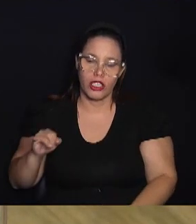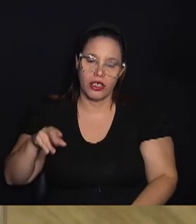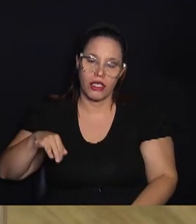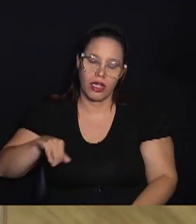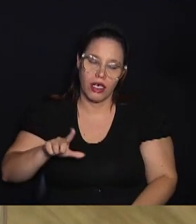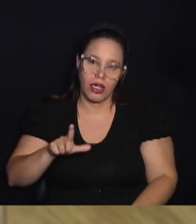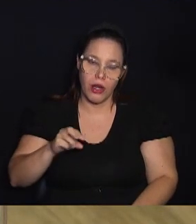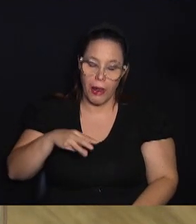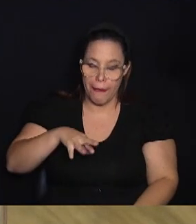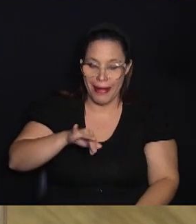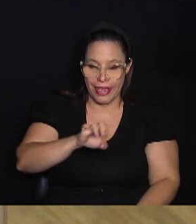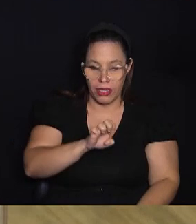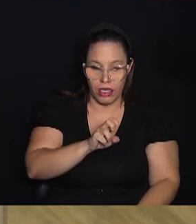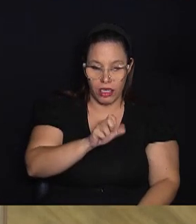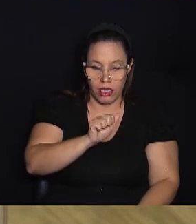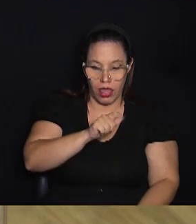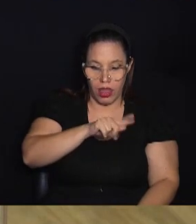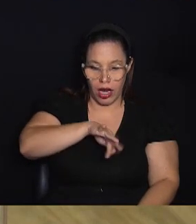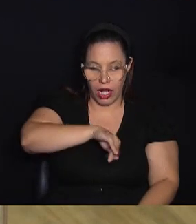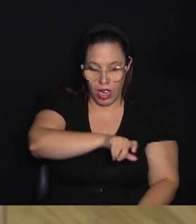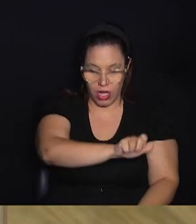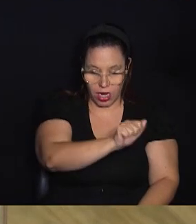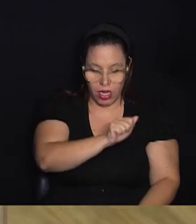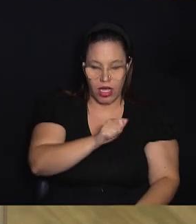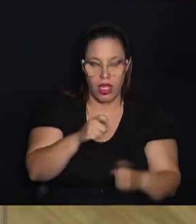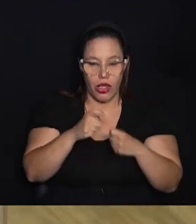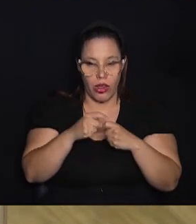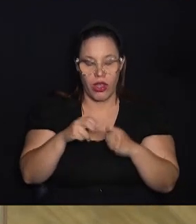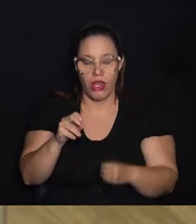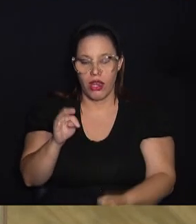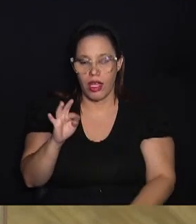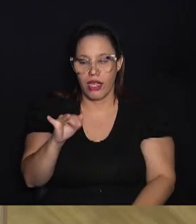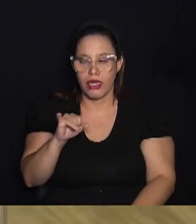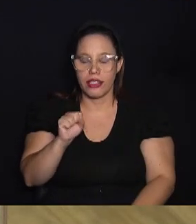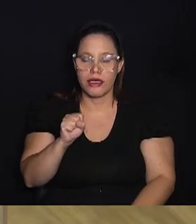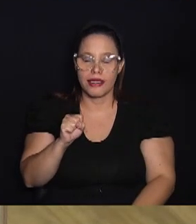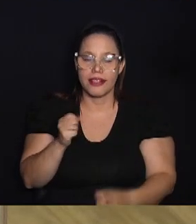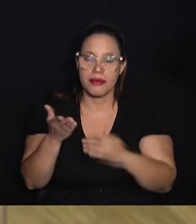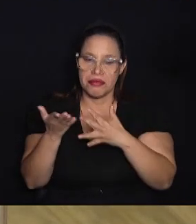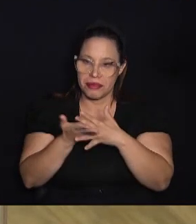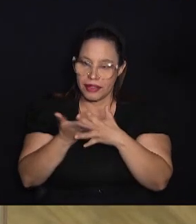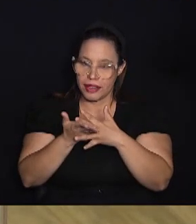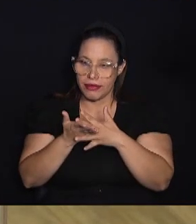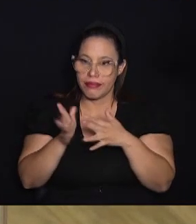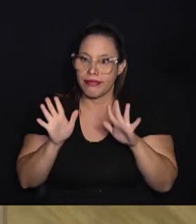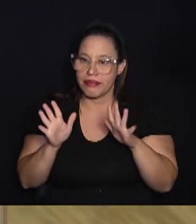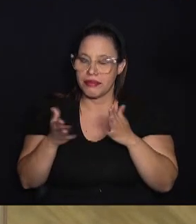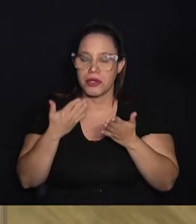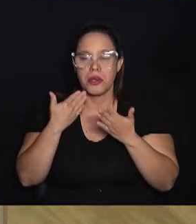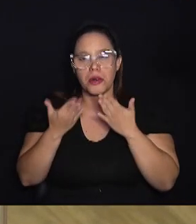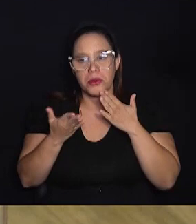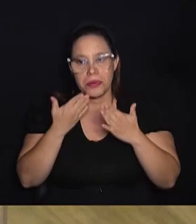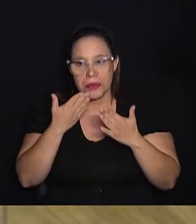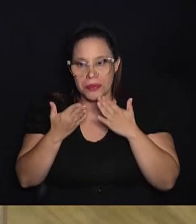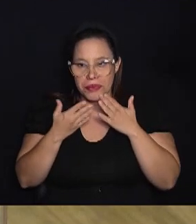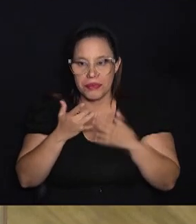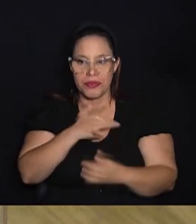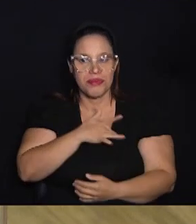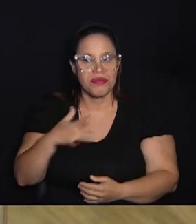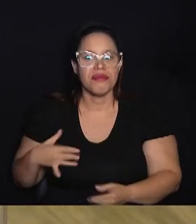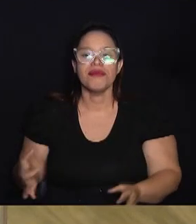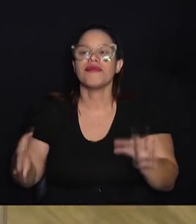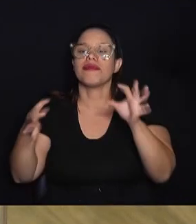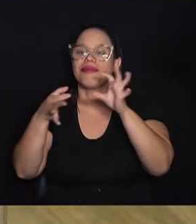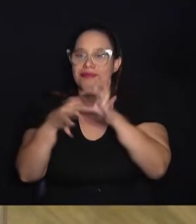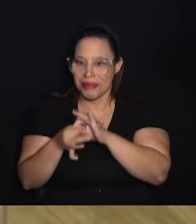Mari com a Andreia e com a Dra thí breve intervalinho daqui a pouquinho Nós voltamos com mais bate-papo e com mais saúde integral